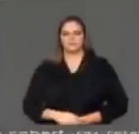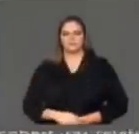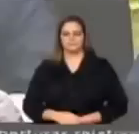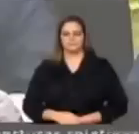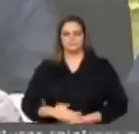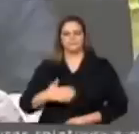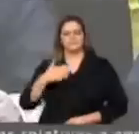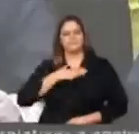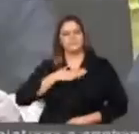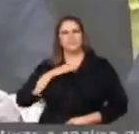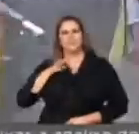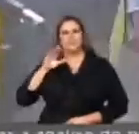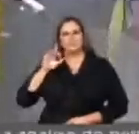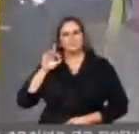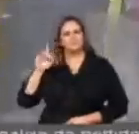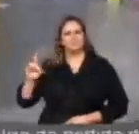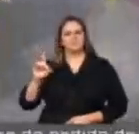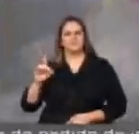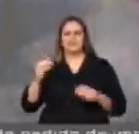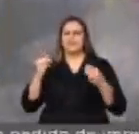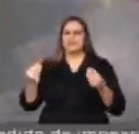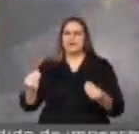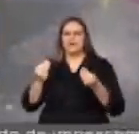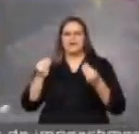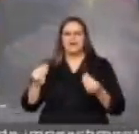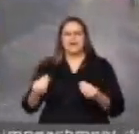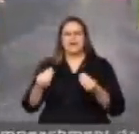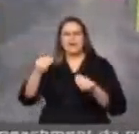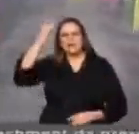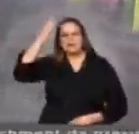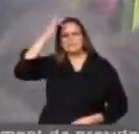Meu Deus, quanta hipocrisia!